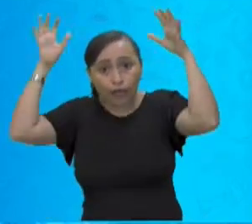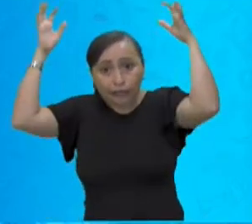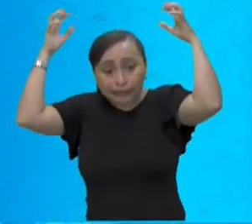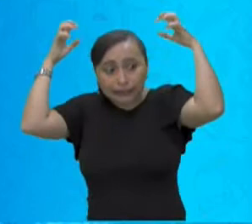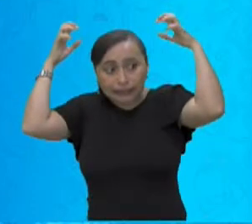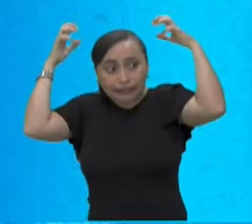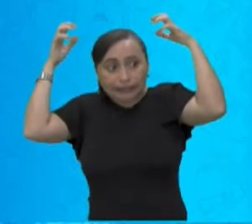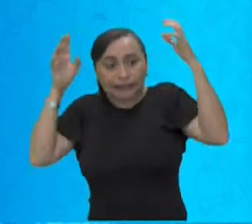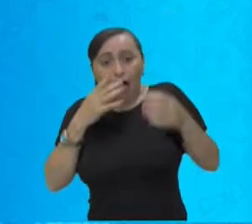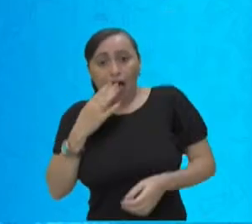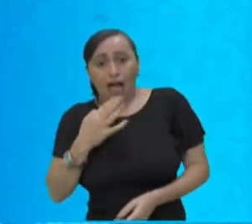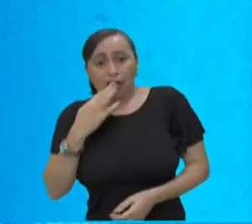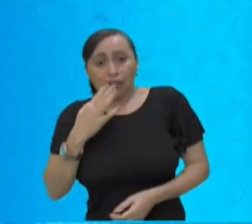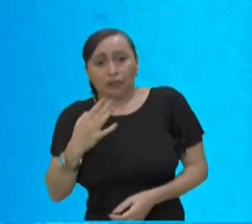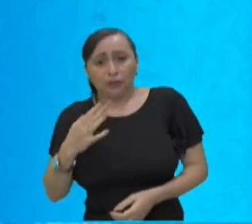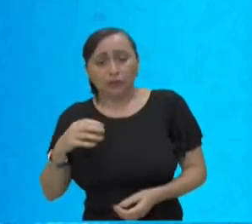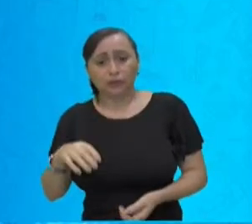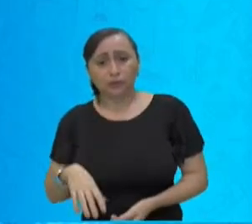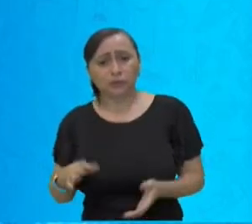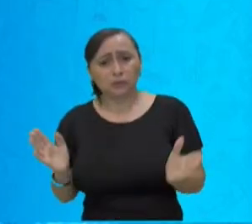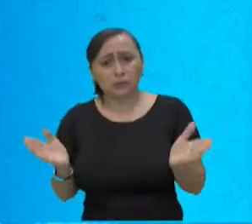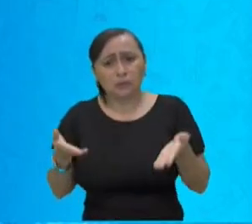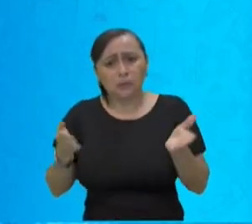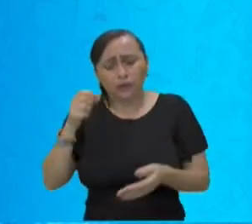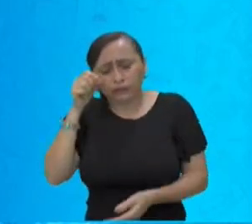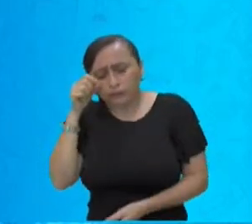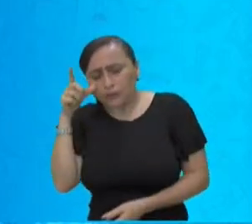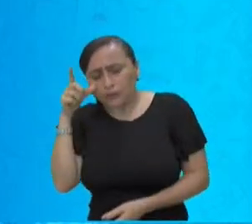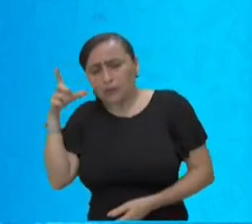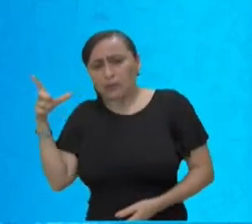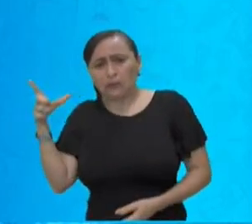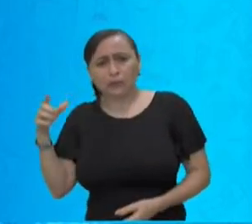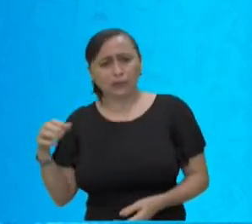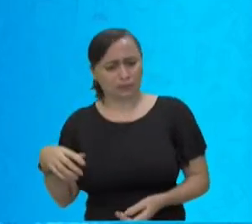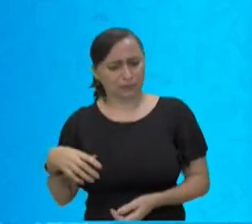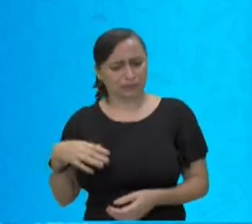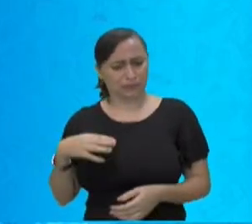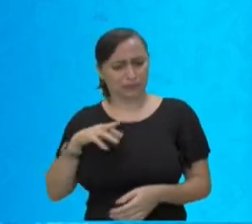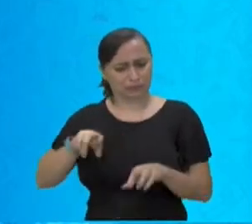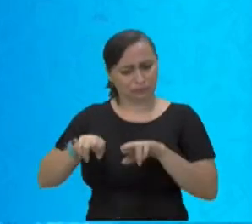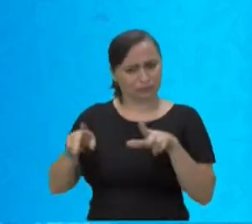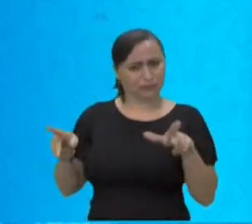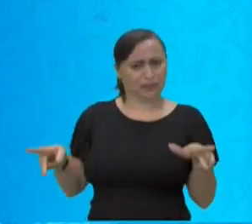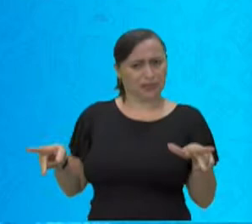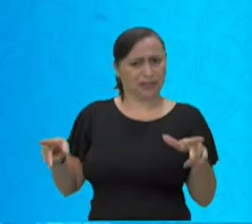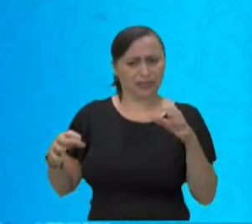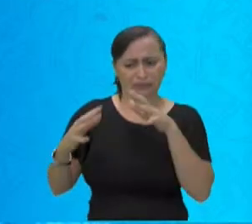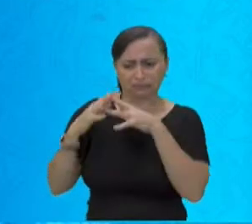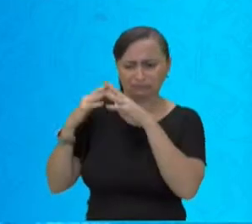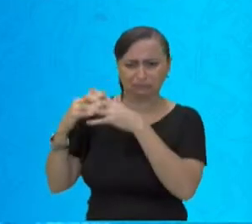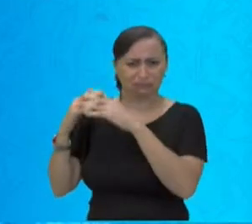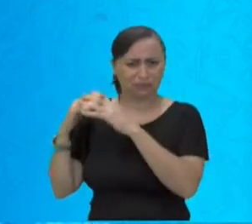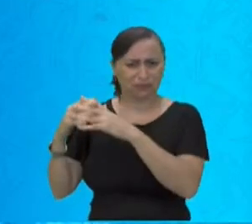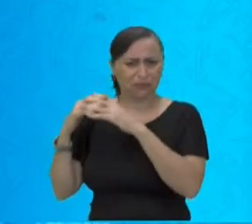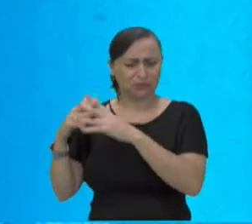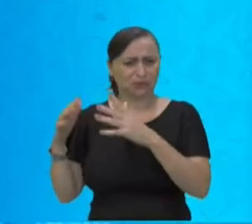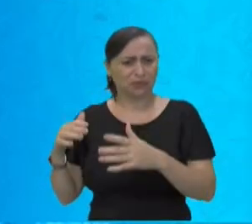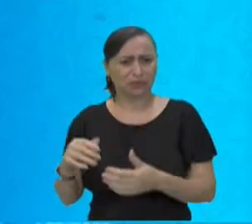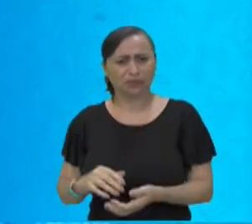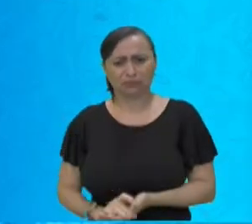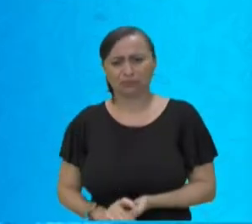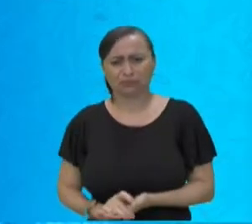Hoje ele acordou estranho confusa tô rindo sabe bem o que ele passa